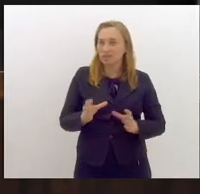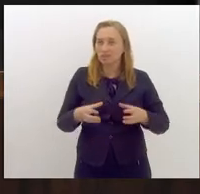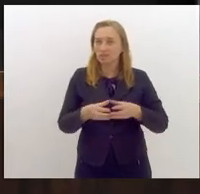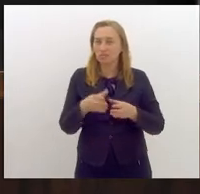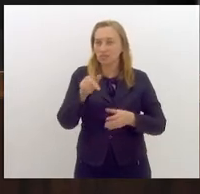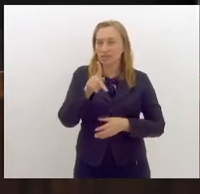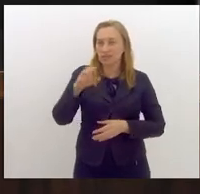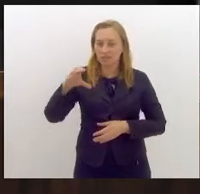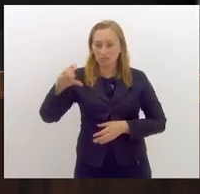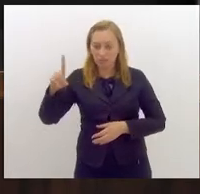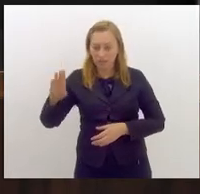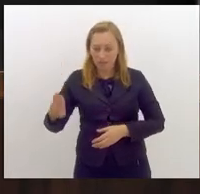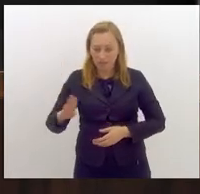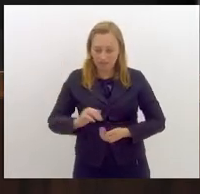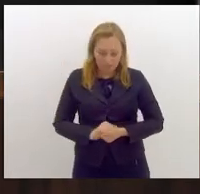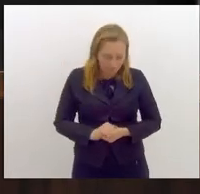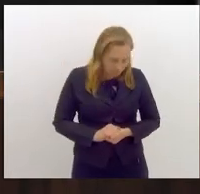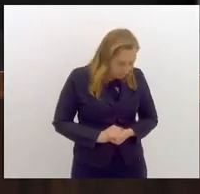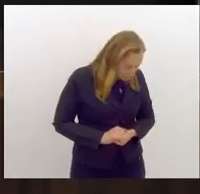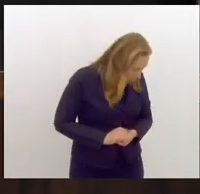do PC do b